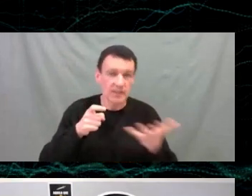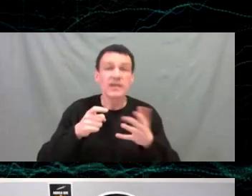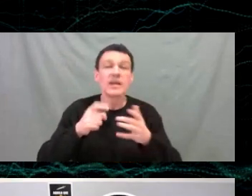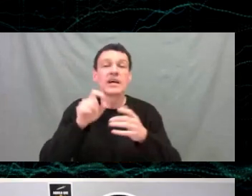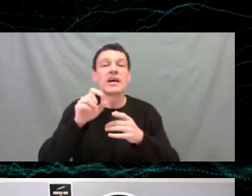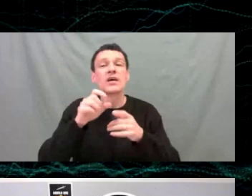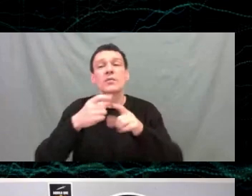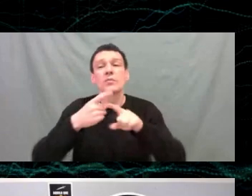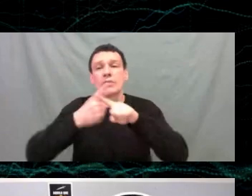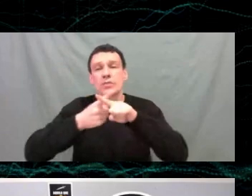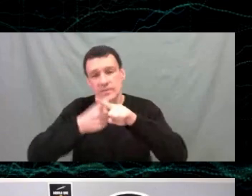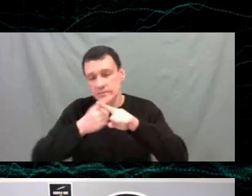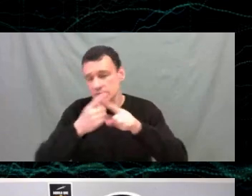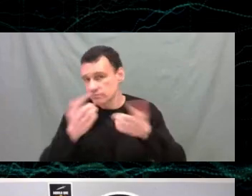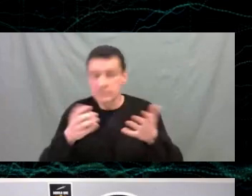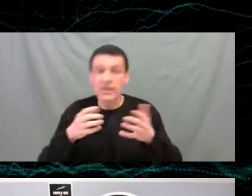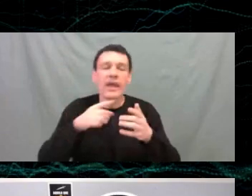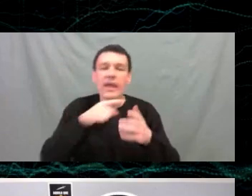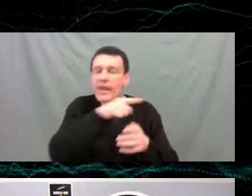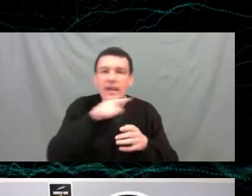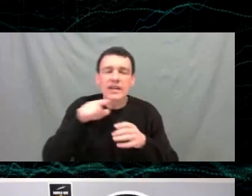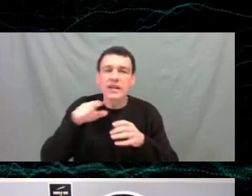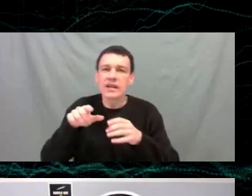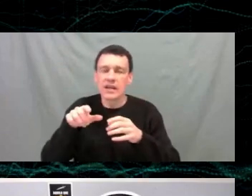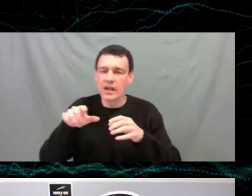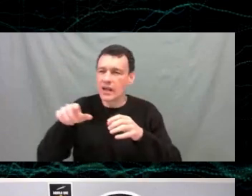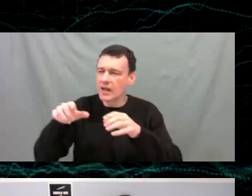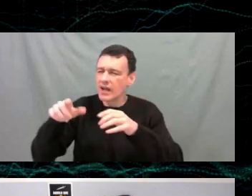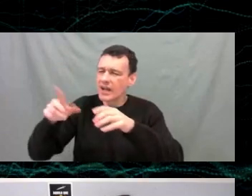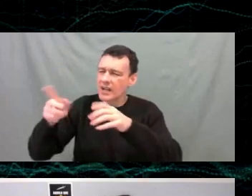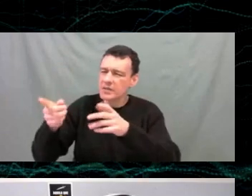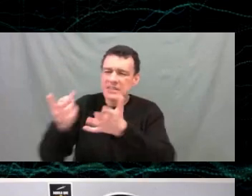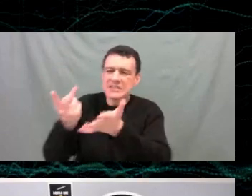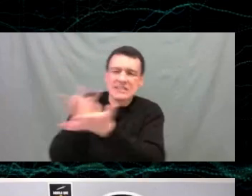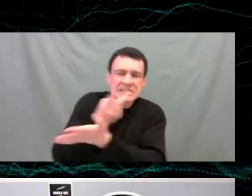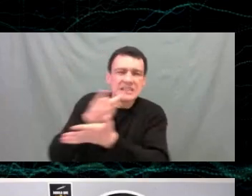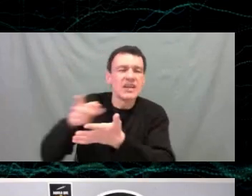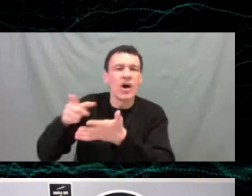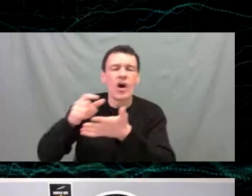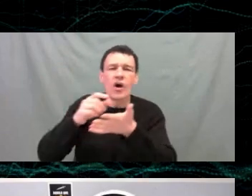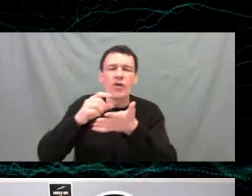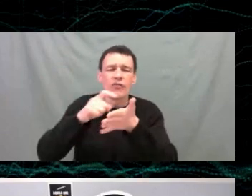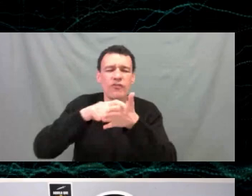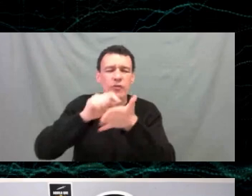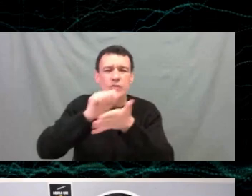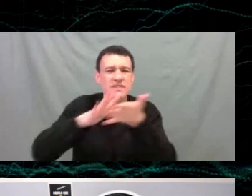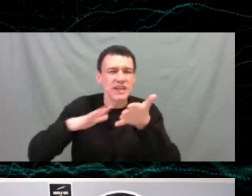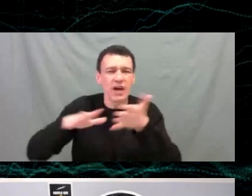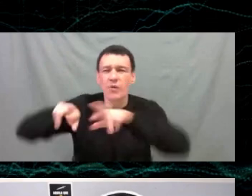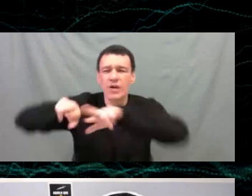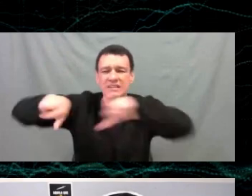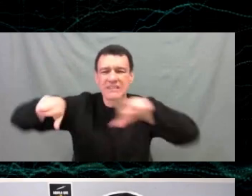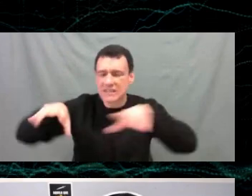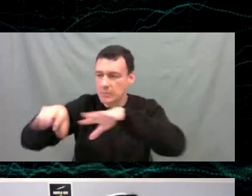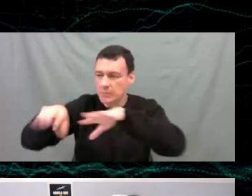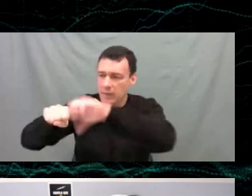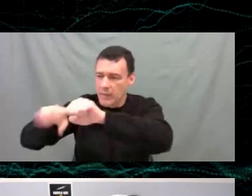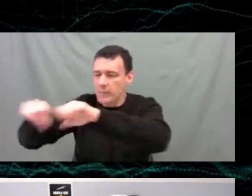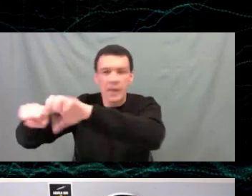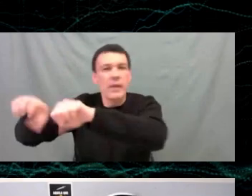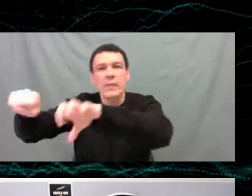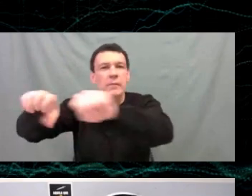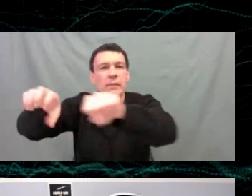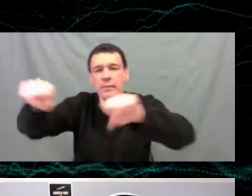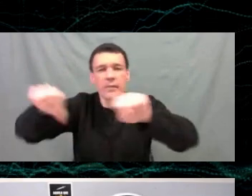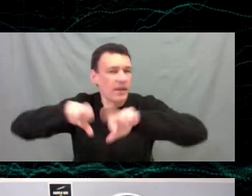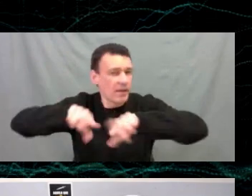semelhantes, funções de coleta, né, e hoje de pré-processing, que são funções que o Zabbix Server também faz, então você precisa olhar a saúde desses proxies também, e você